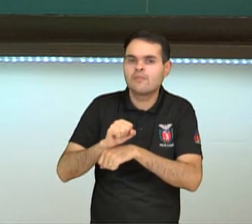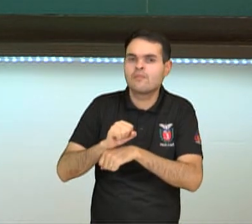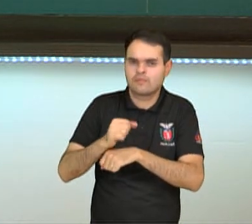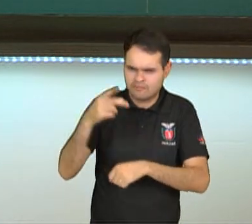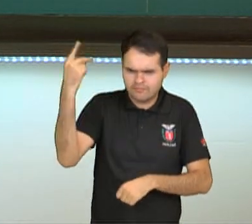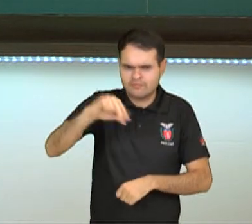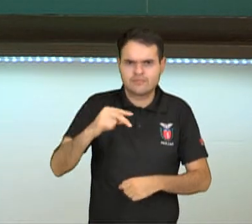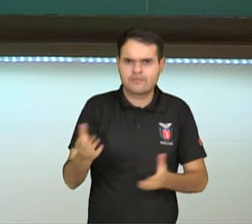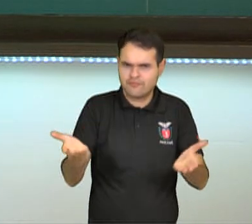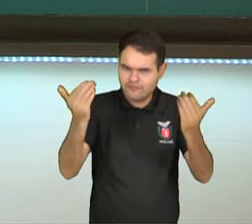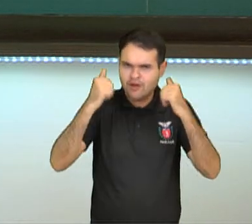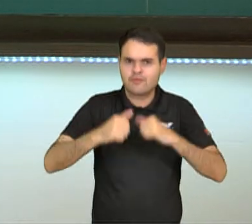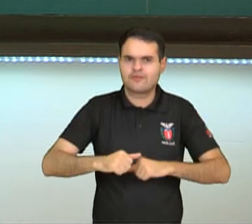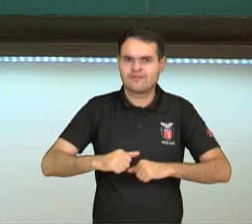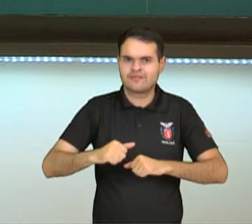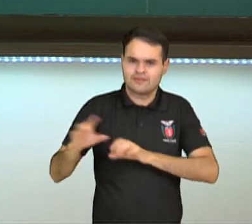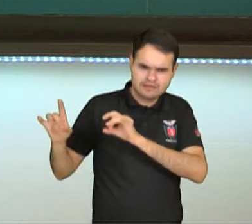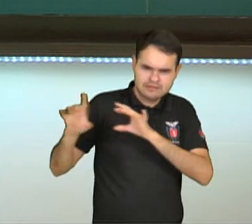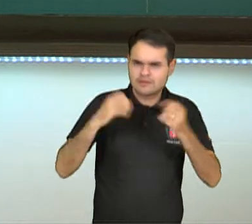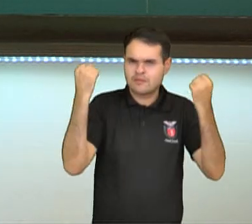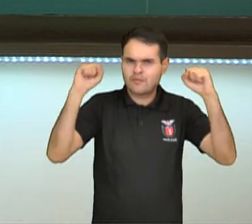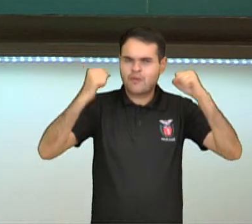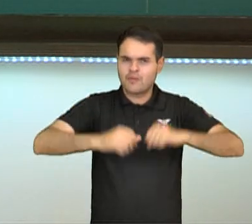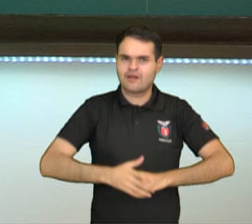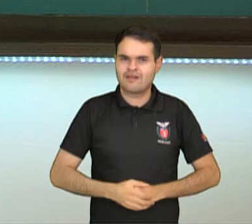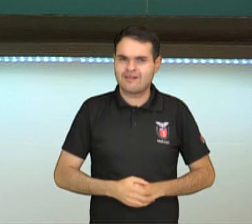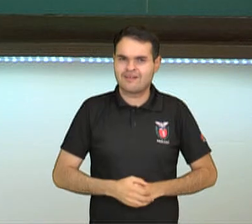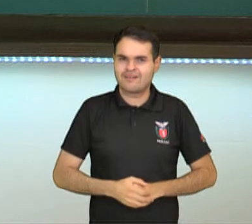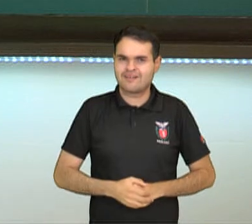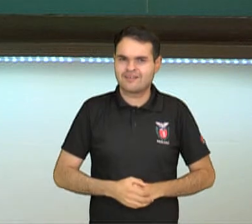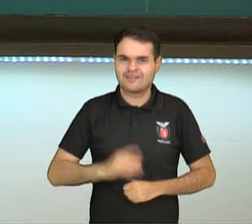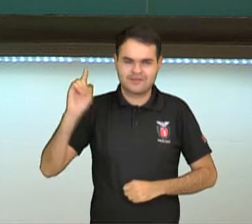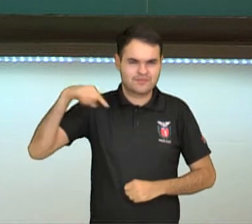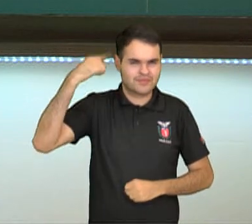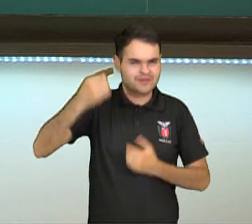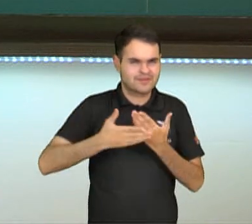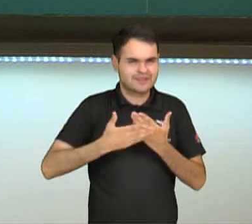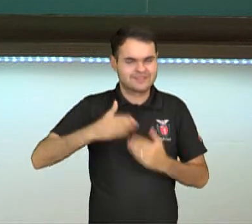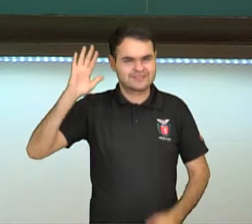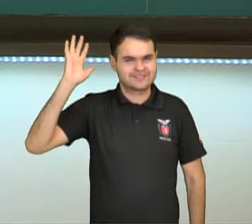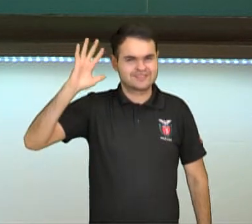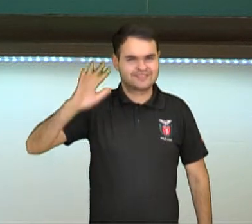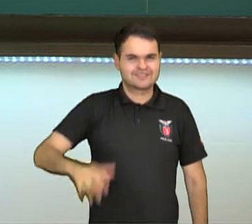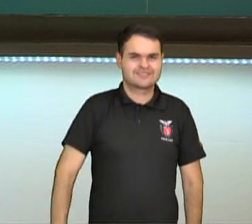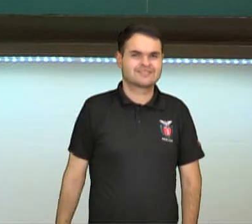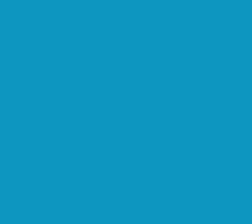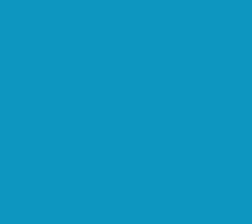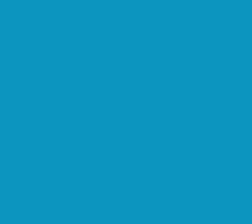Bora! Hora de fazer exercício, moçada! A gente conversa na próxima. Tchau!